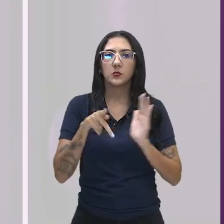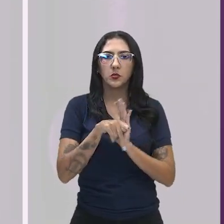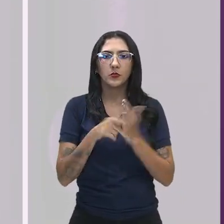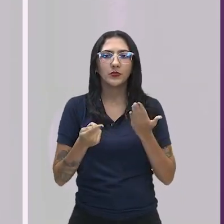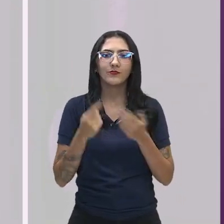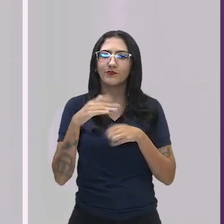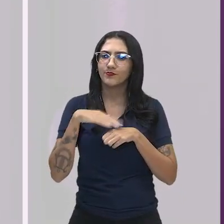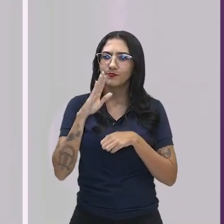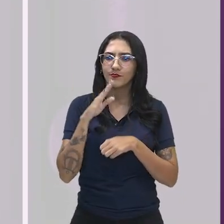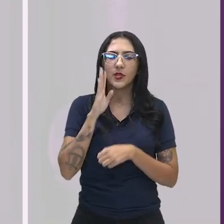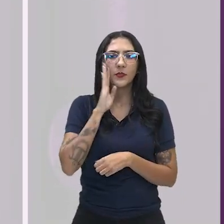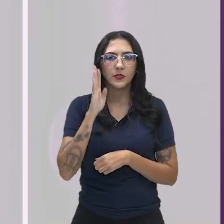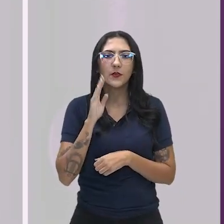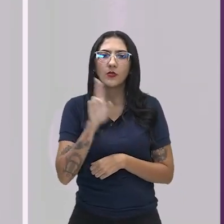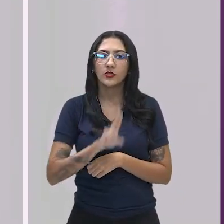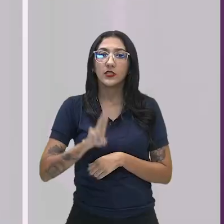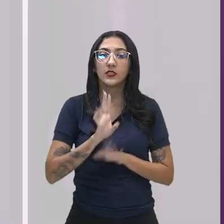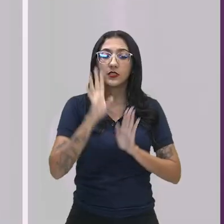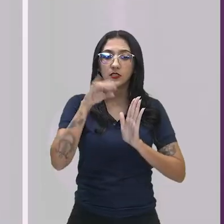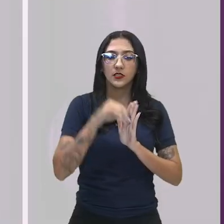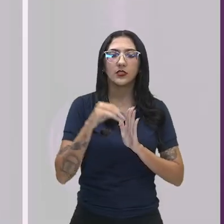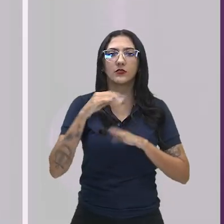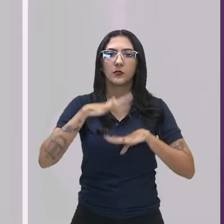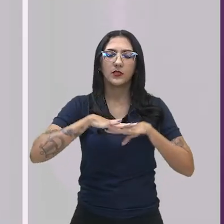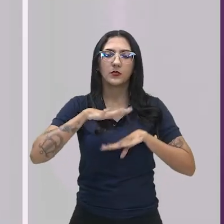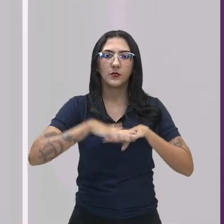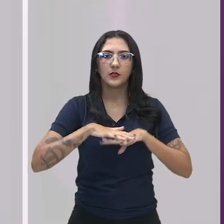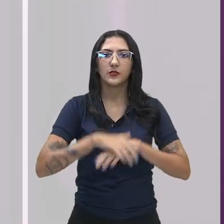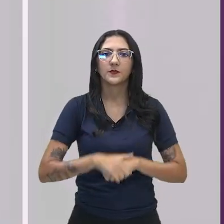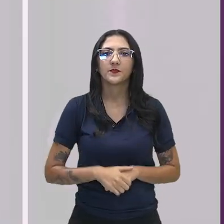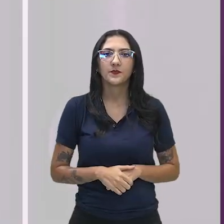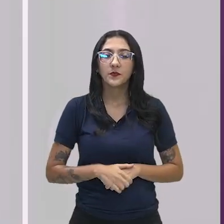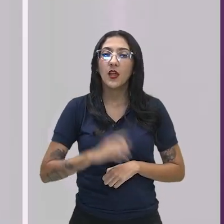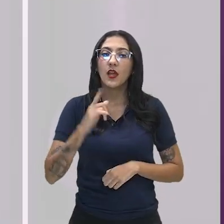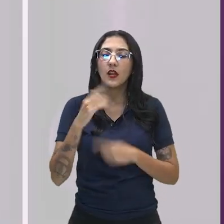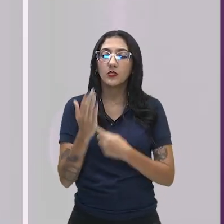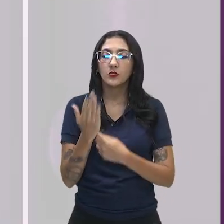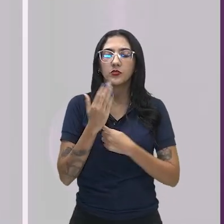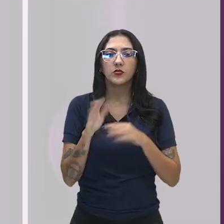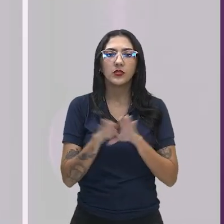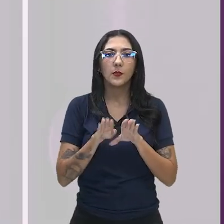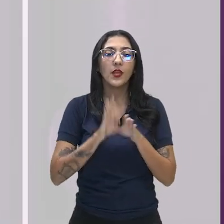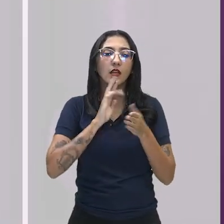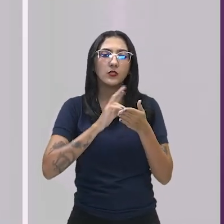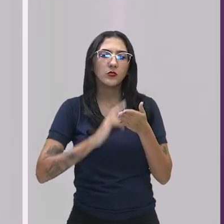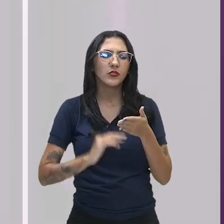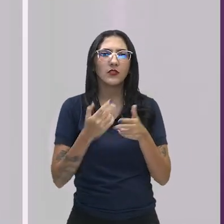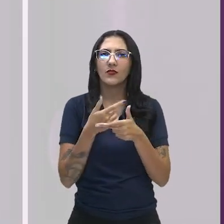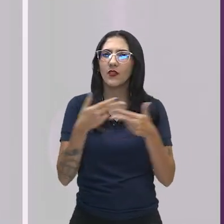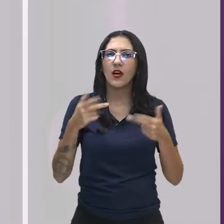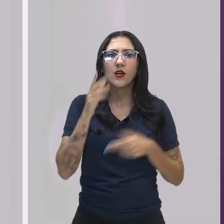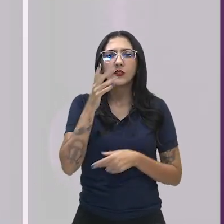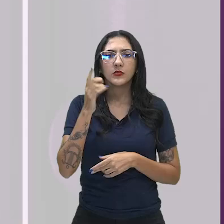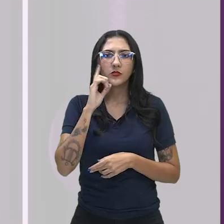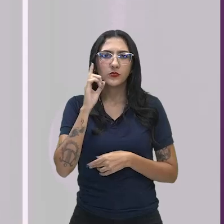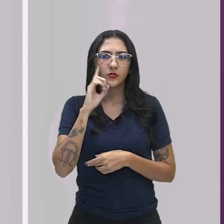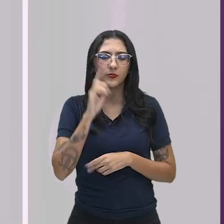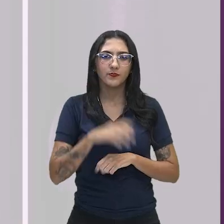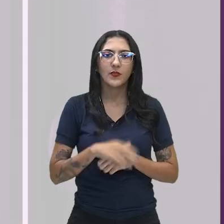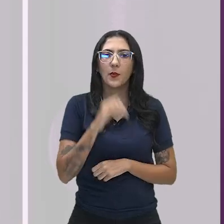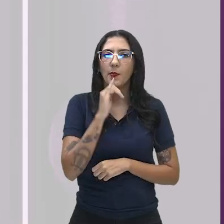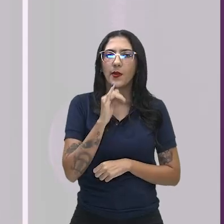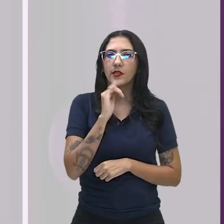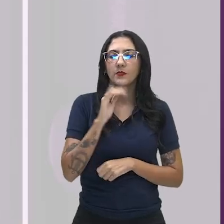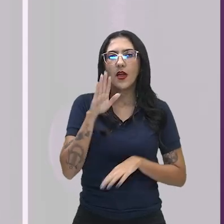mais importante na matemática, tá bom? Que ela nos ajuda a resolver problemas do dia a dia, tá legal? Quantas vezes nós não nos deparamos com uma situação